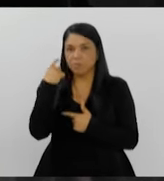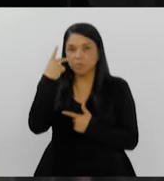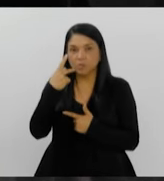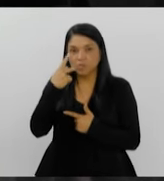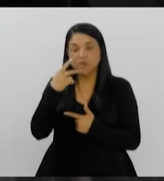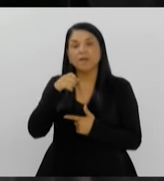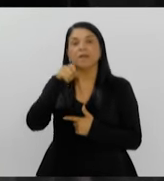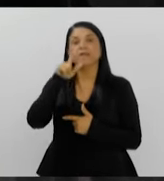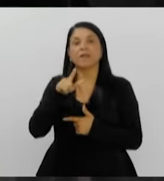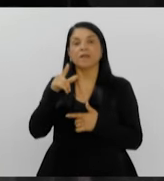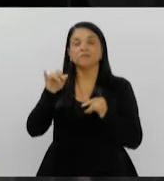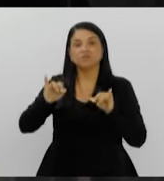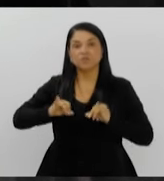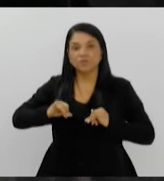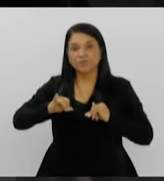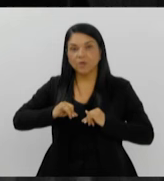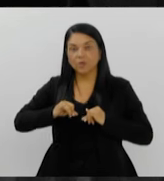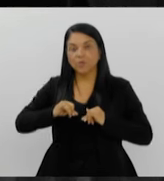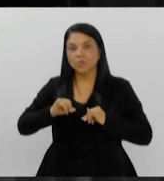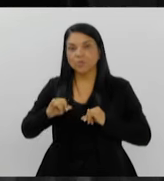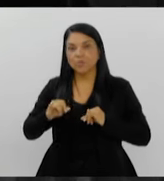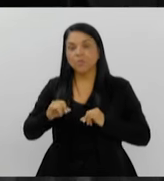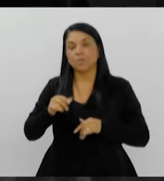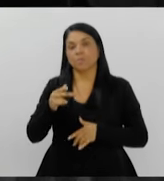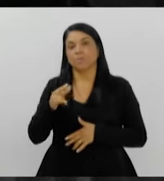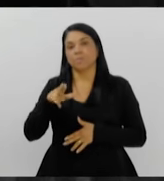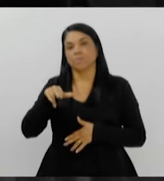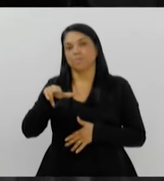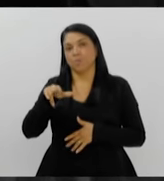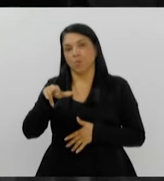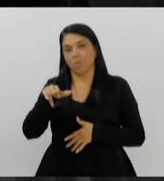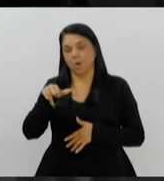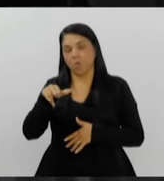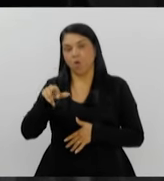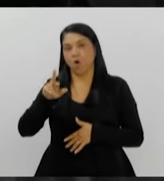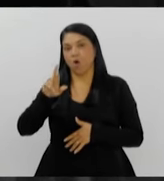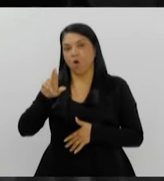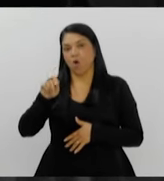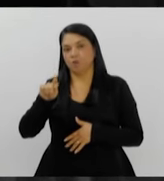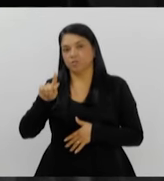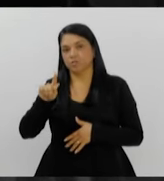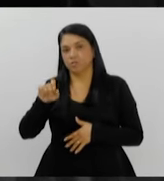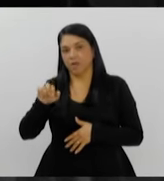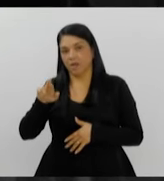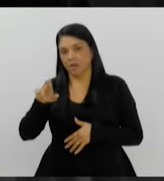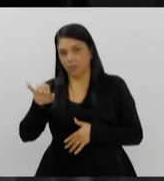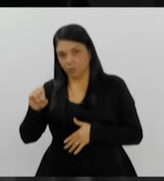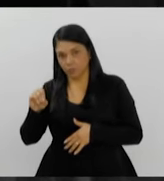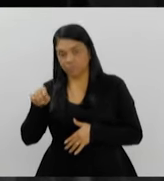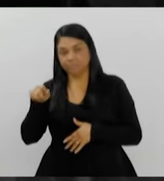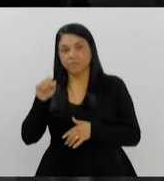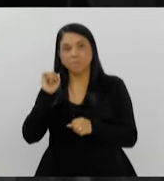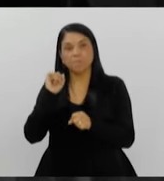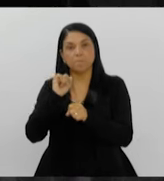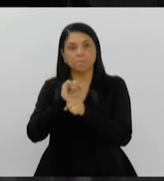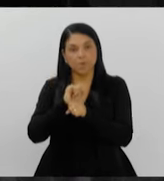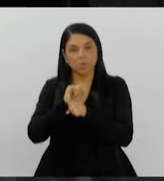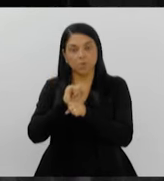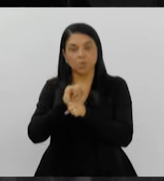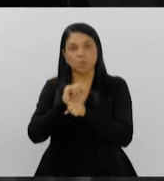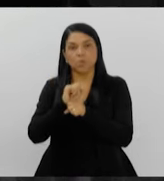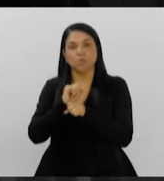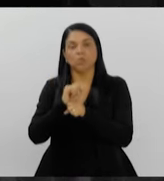violência política foi única e exclusivamente o meu irmão Vereador Rogério Amorin em campanha para reeleição que teve que paralisar o seu ato